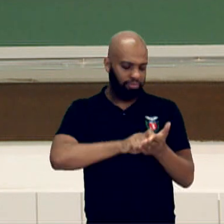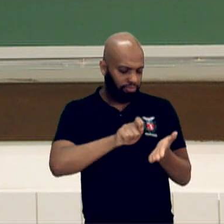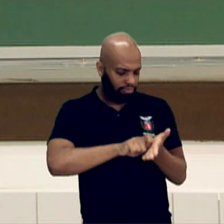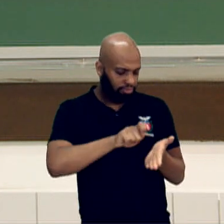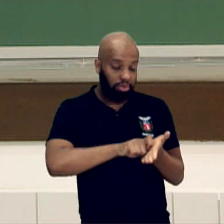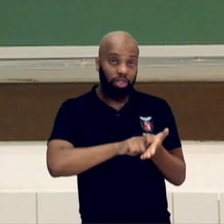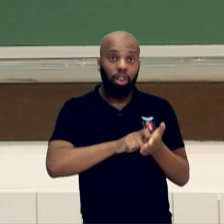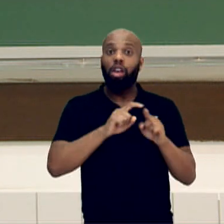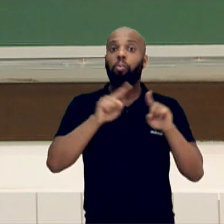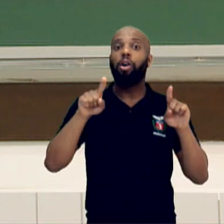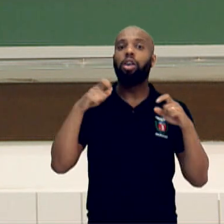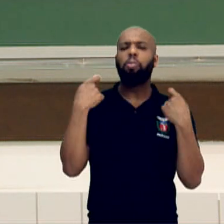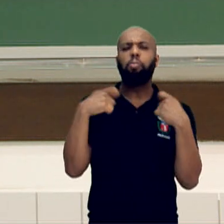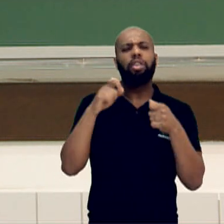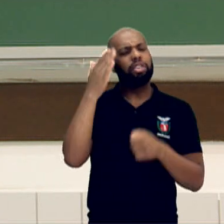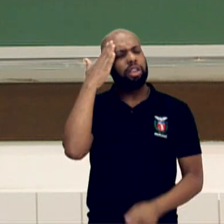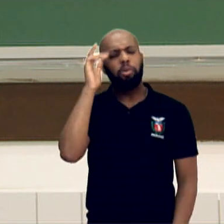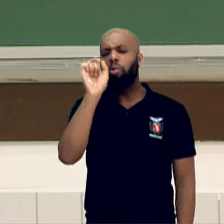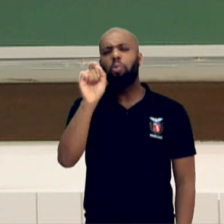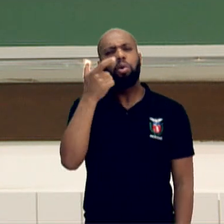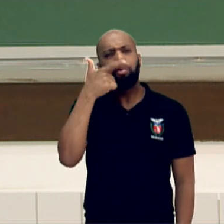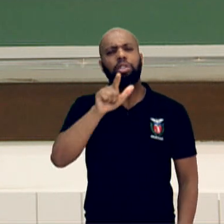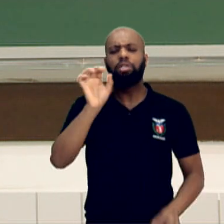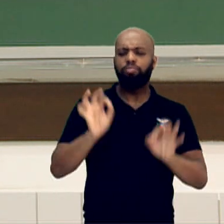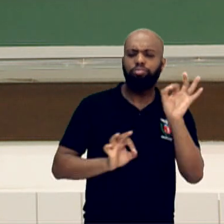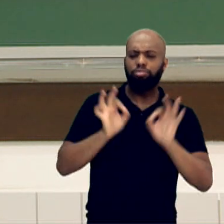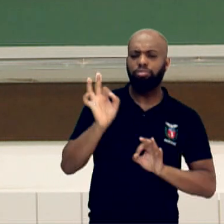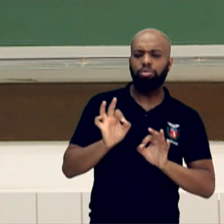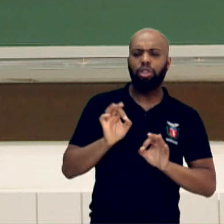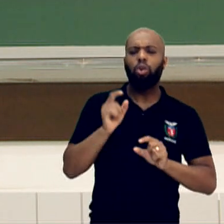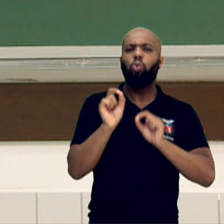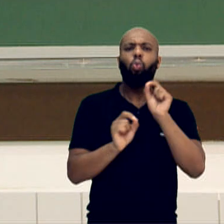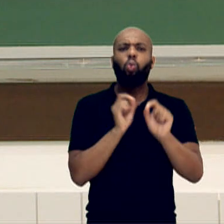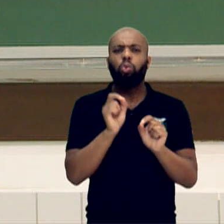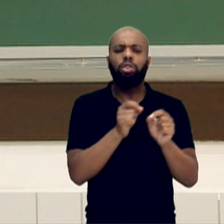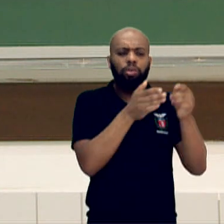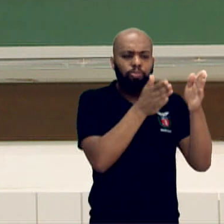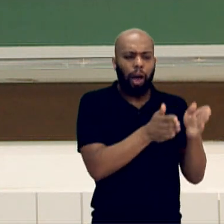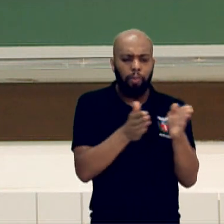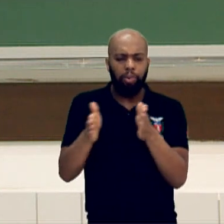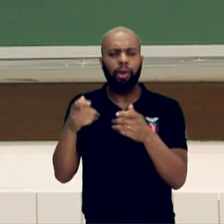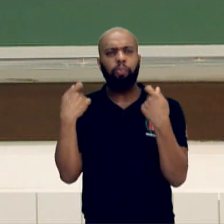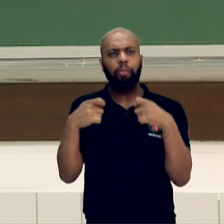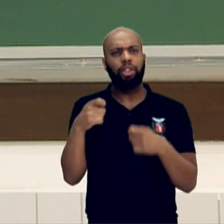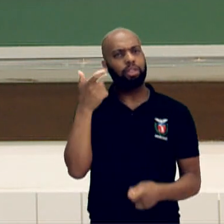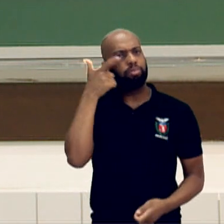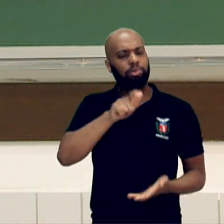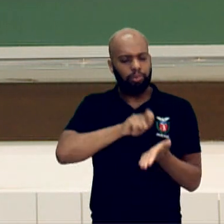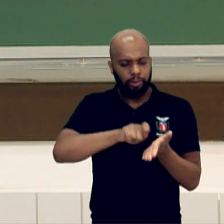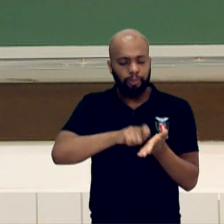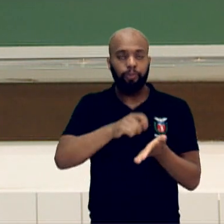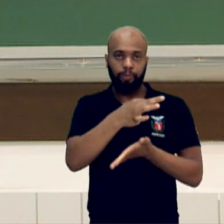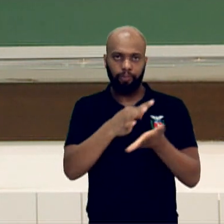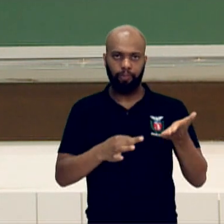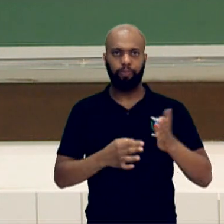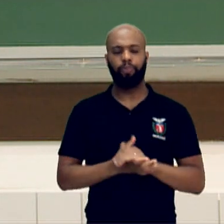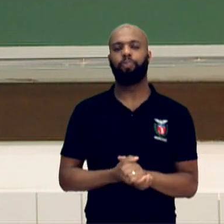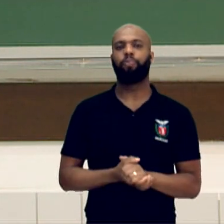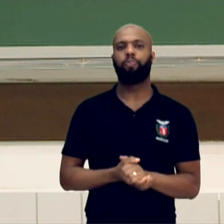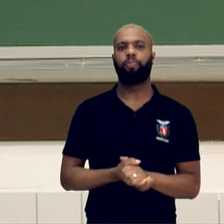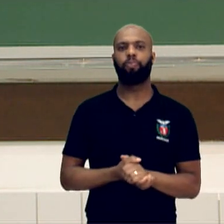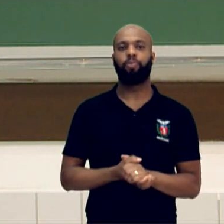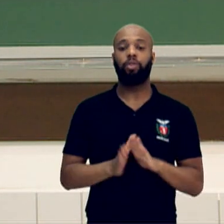preciso saber para planejar? Quais são os passos que eu preciso para escrever um texto? Então,